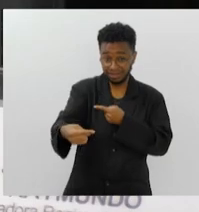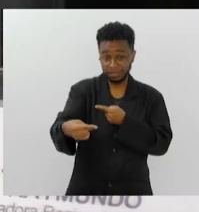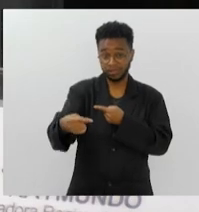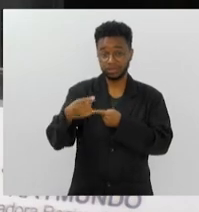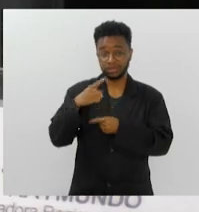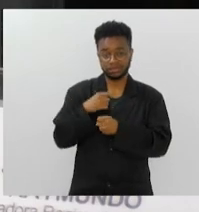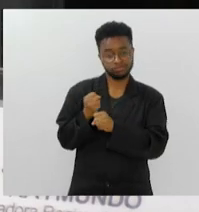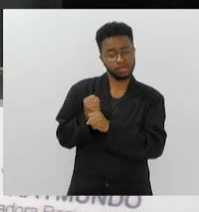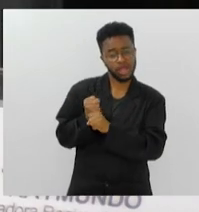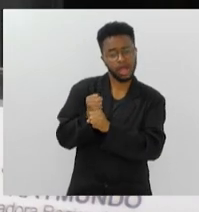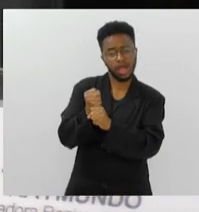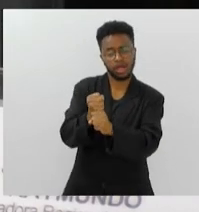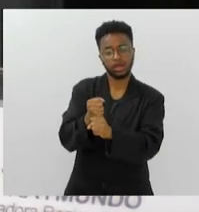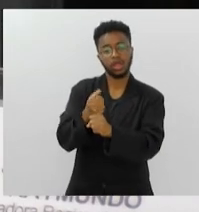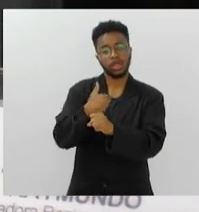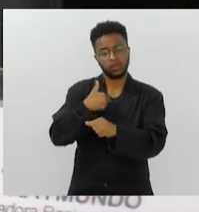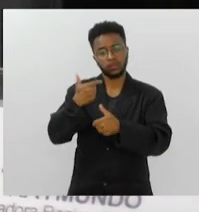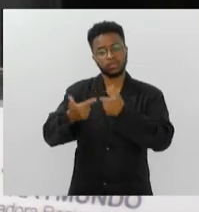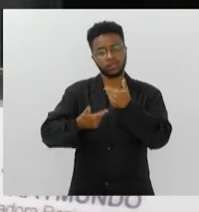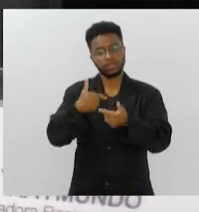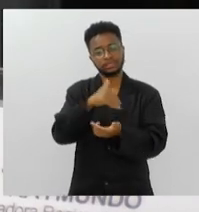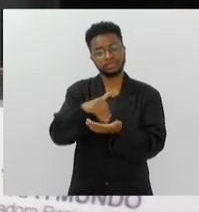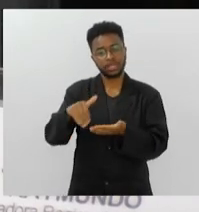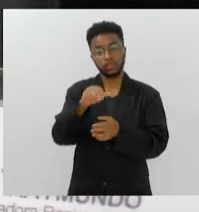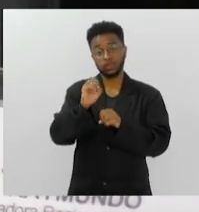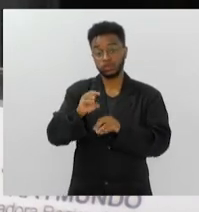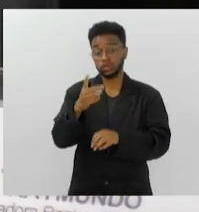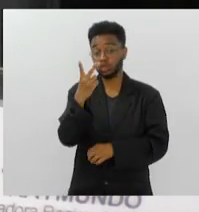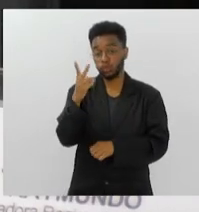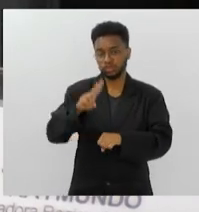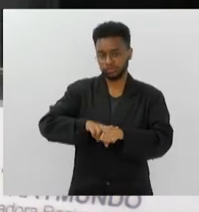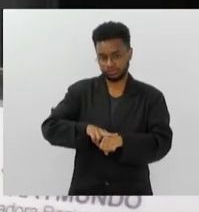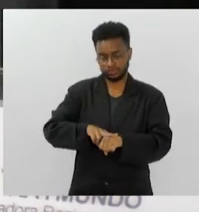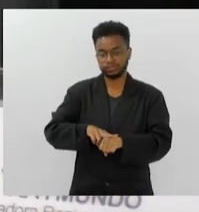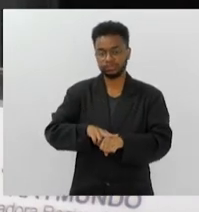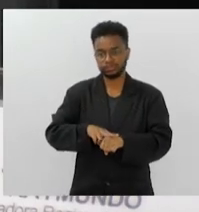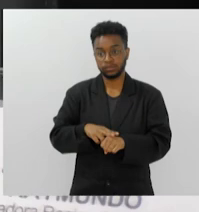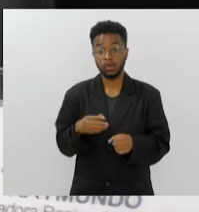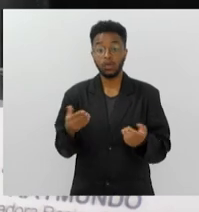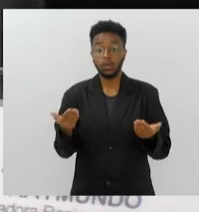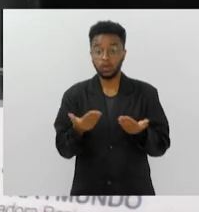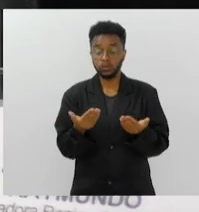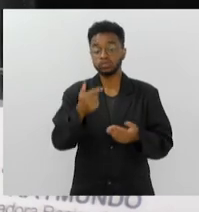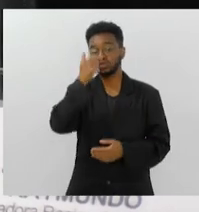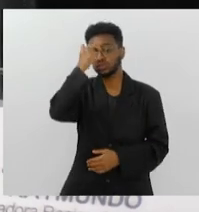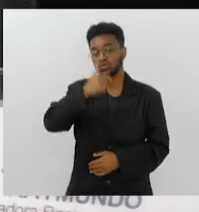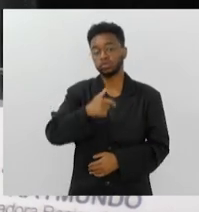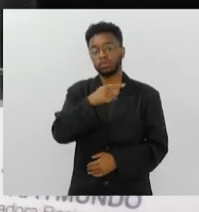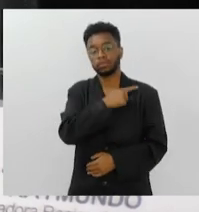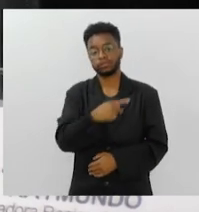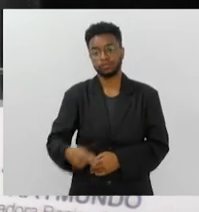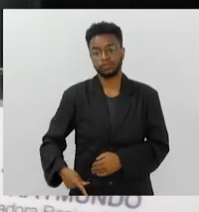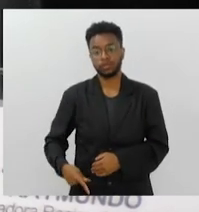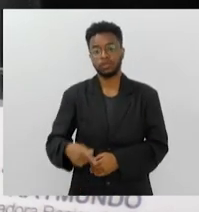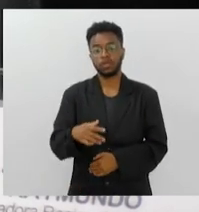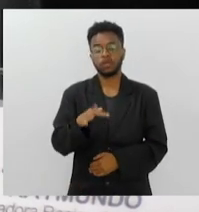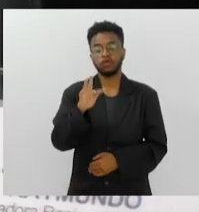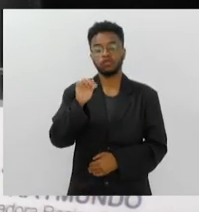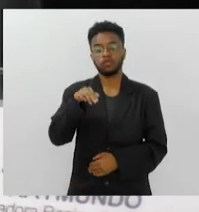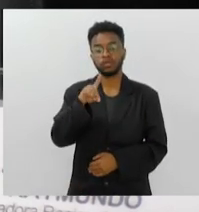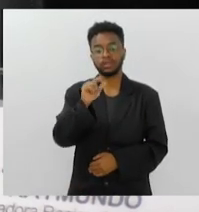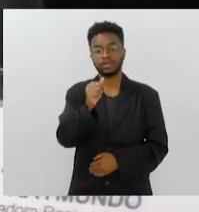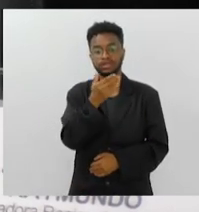os anos, eu fui secretária de Educação por duas vezes, hoje sou presidente da Fundação de Apoio Técnico,